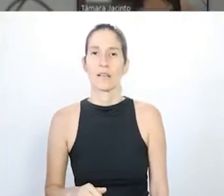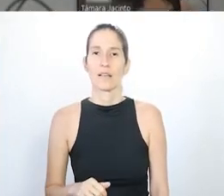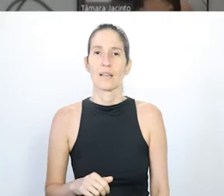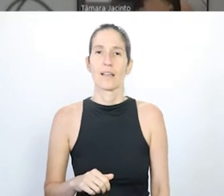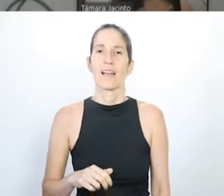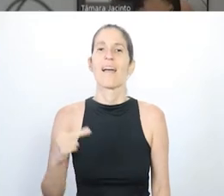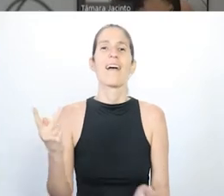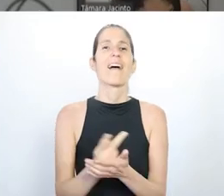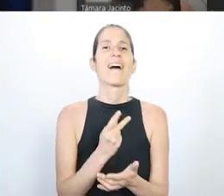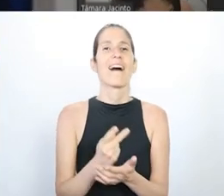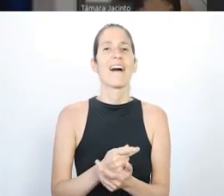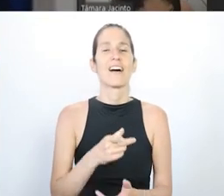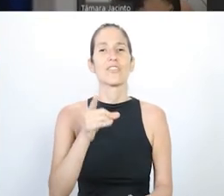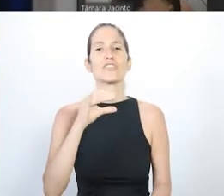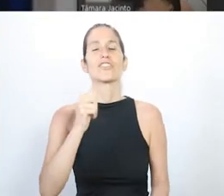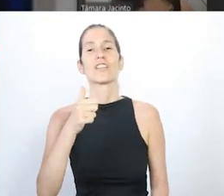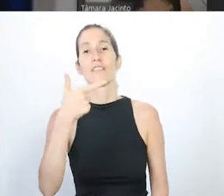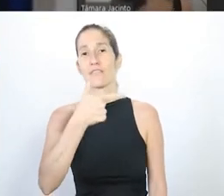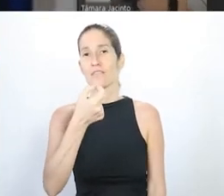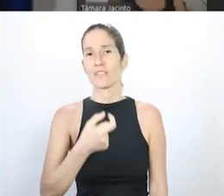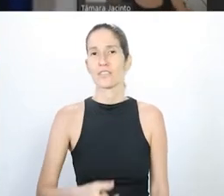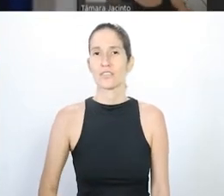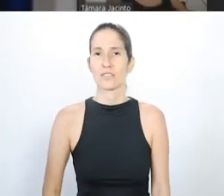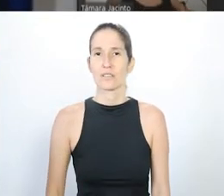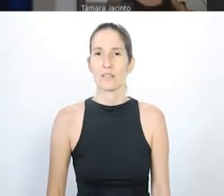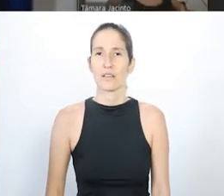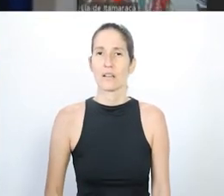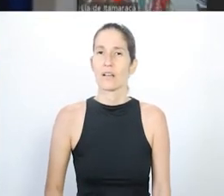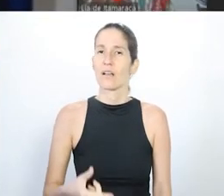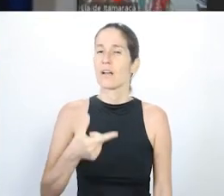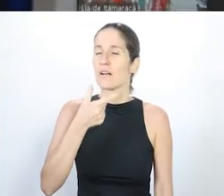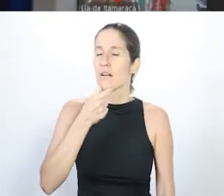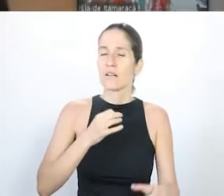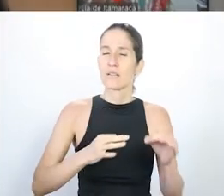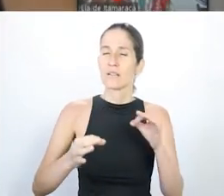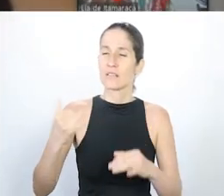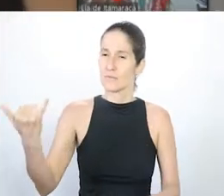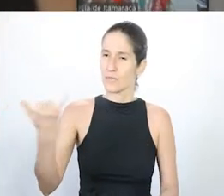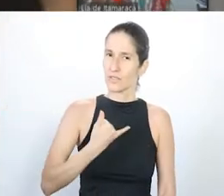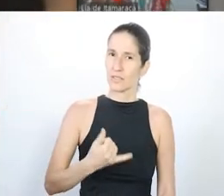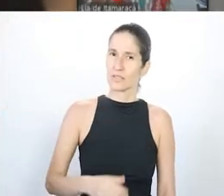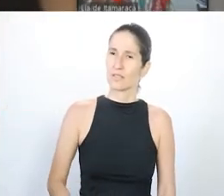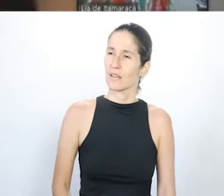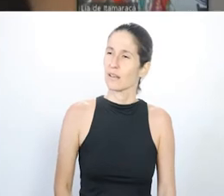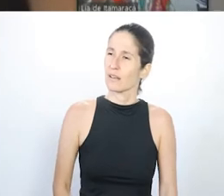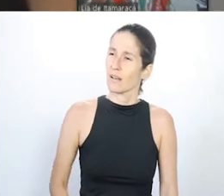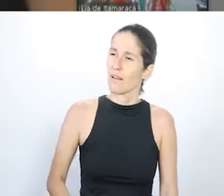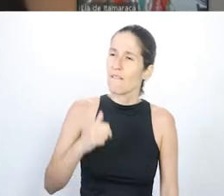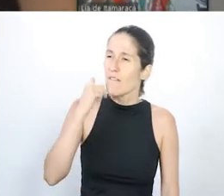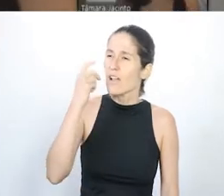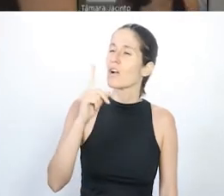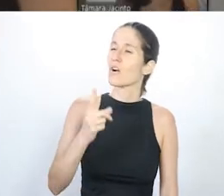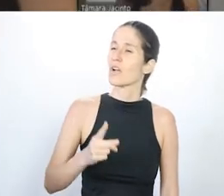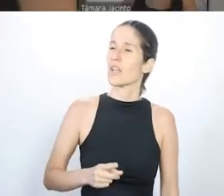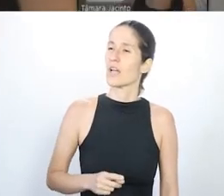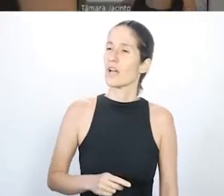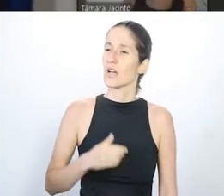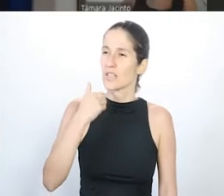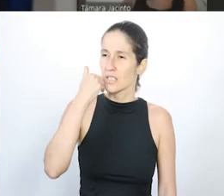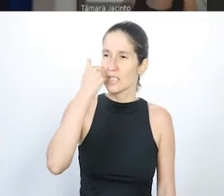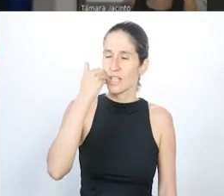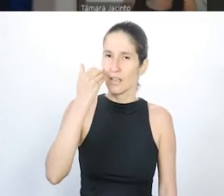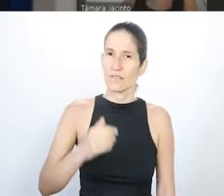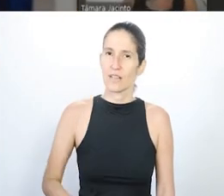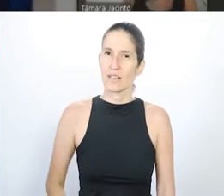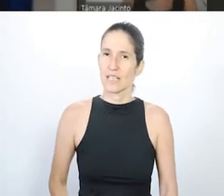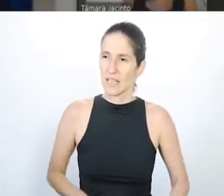Foi Murilo que passou a data errada. Murilo, você não tem vergonha, né? Ele quer me derrubar. É, Murilo, você tá quer me derrubar, rapaz. É de má